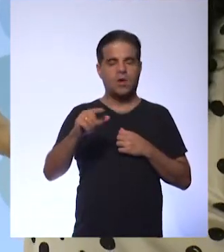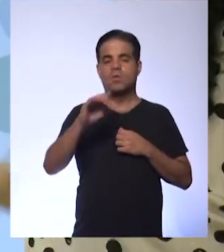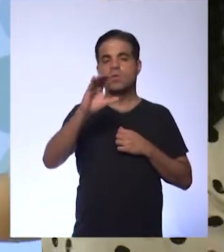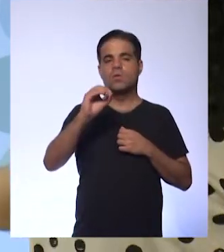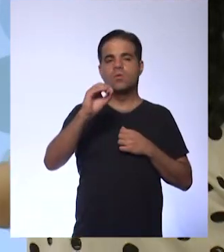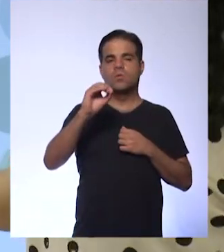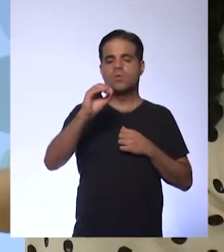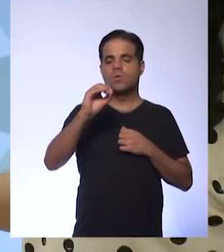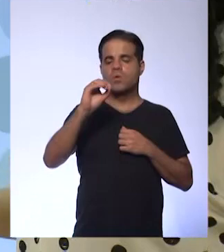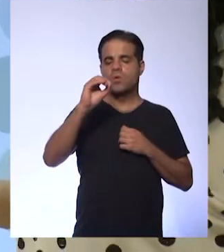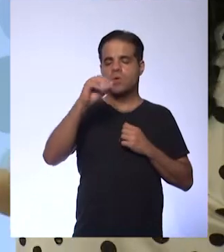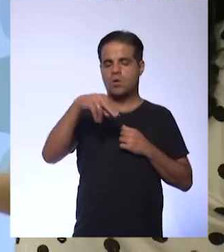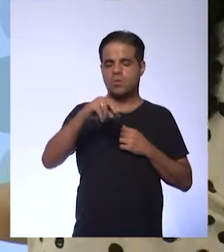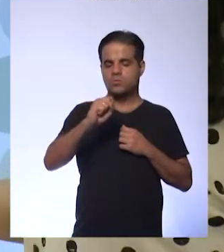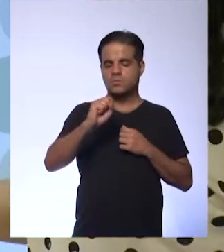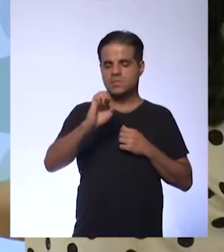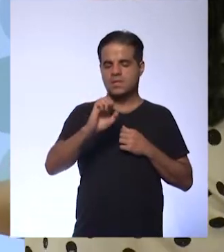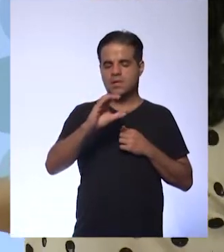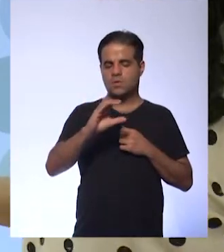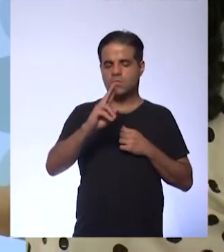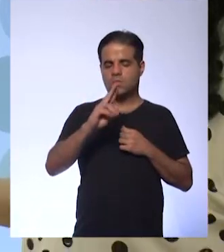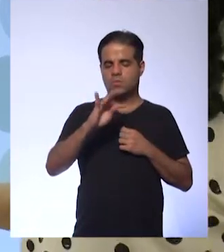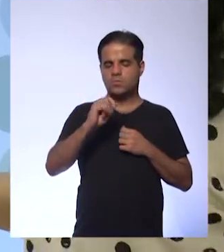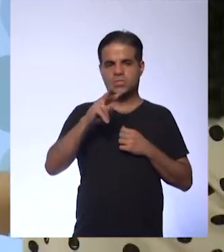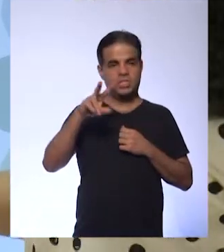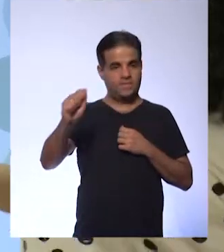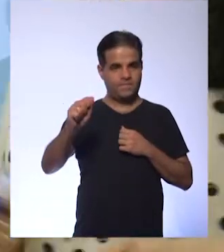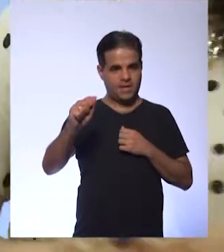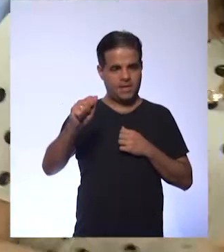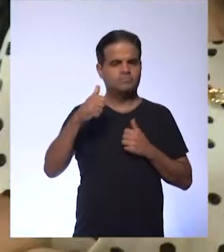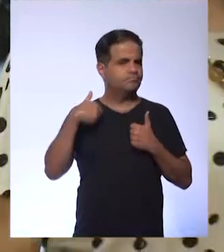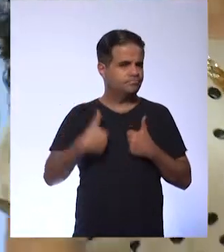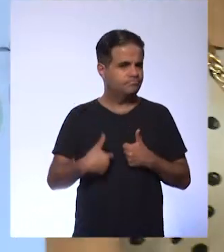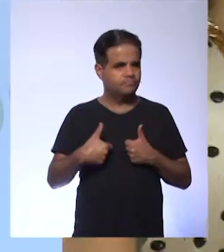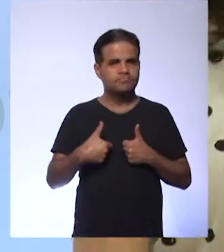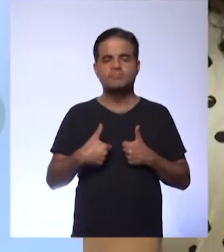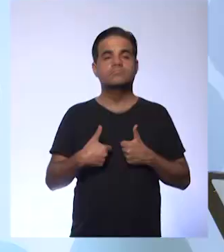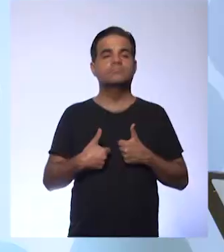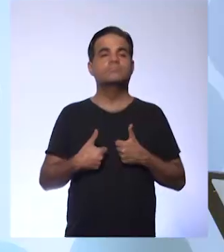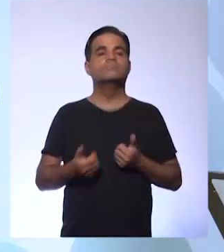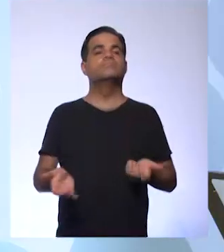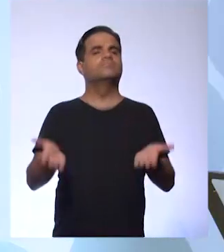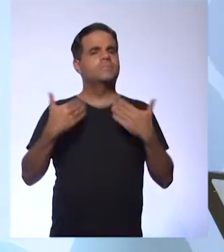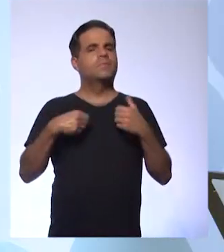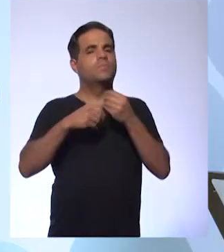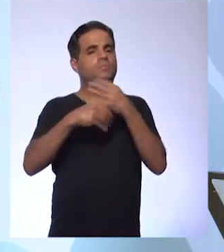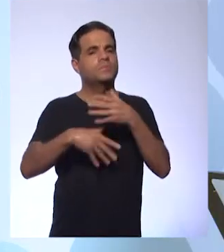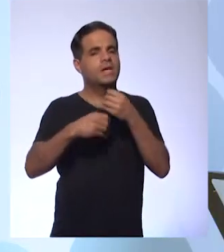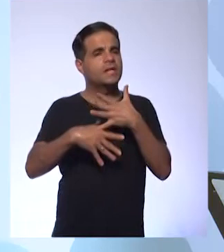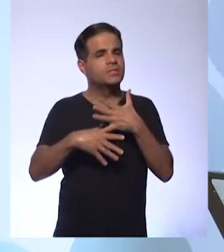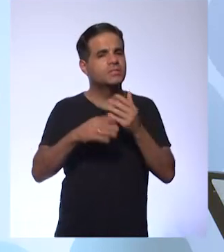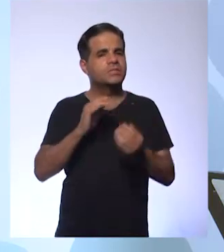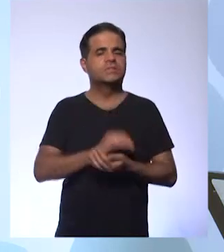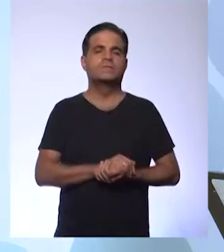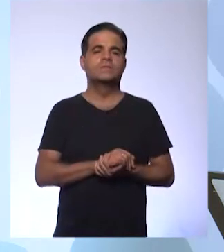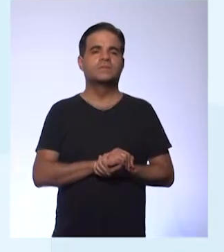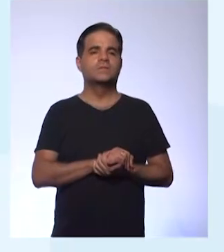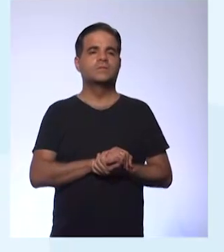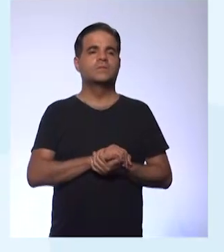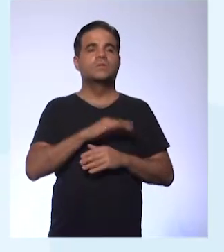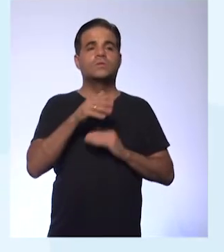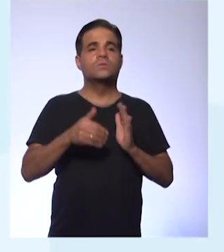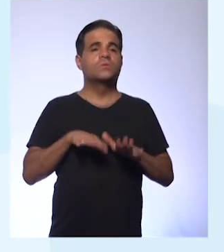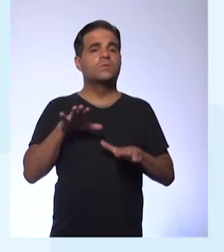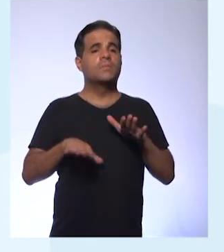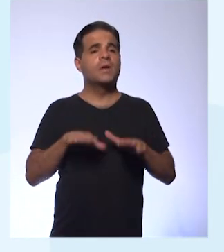não vai caber. Consecutiva. Aê, muito bem. E aí, bora pro chat? Bora pro chat? Tudo